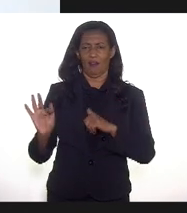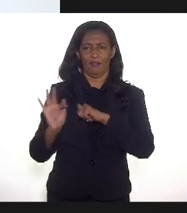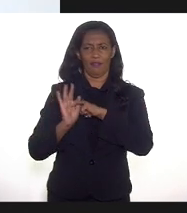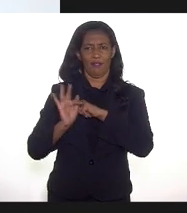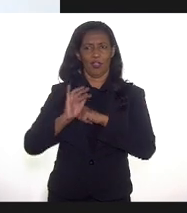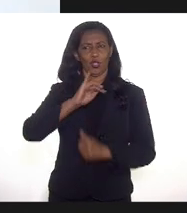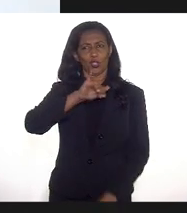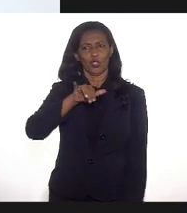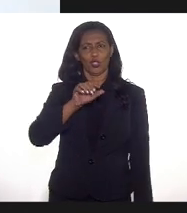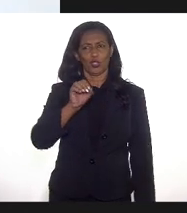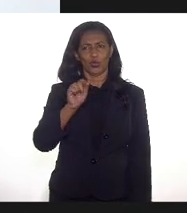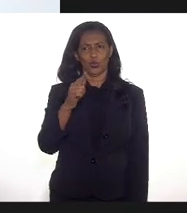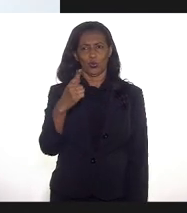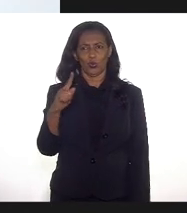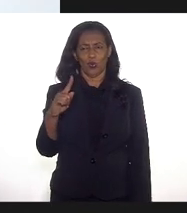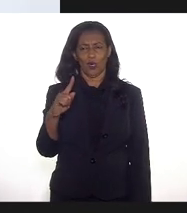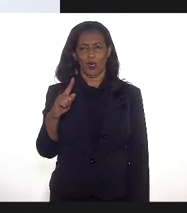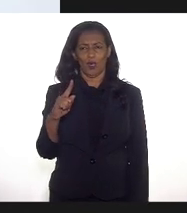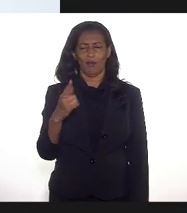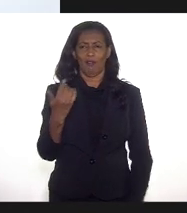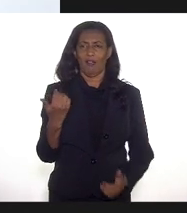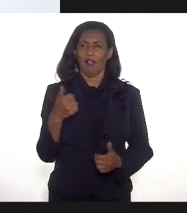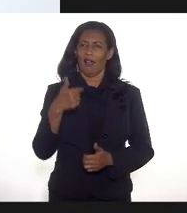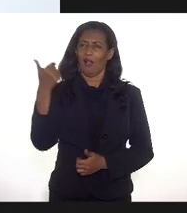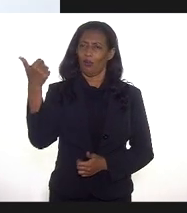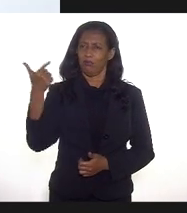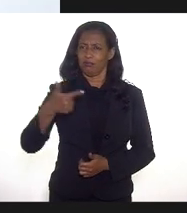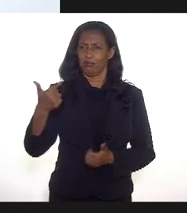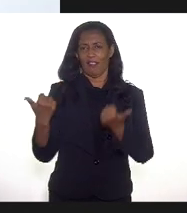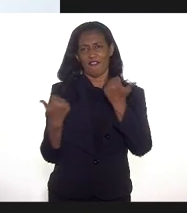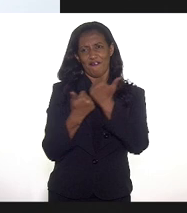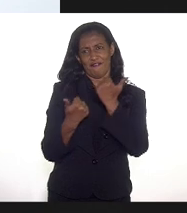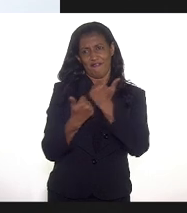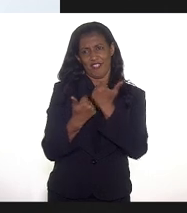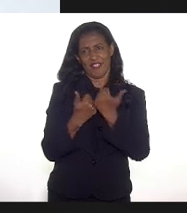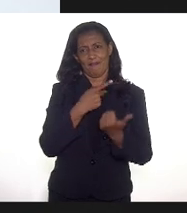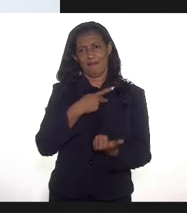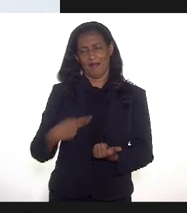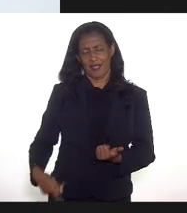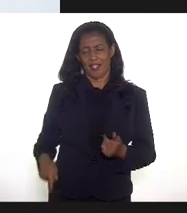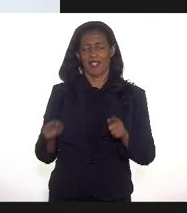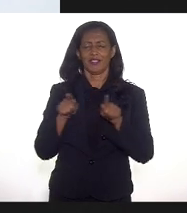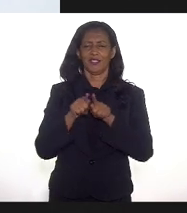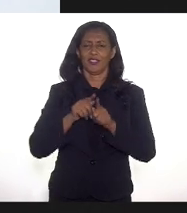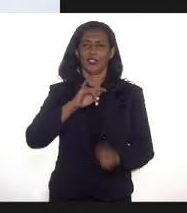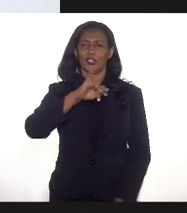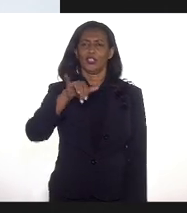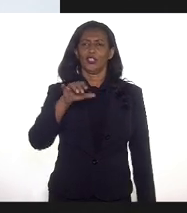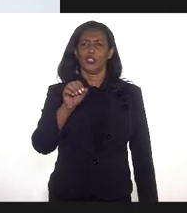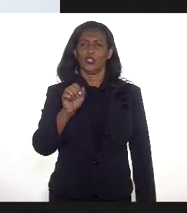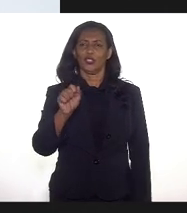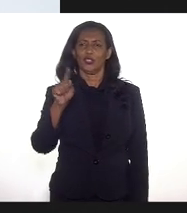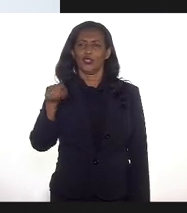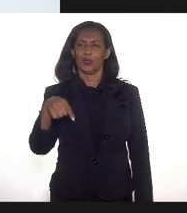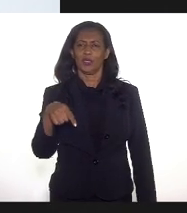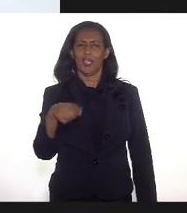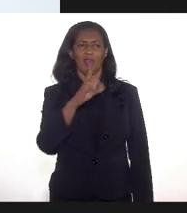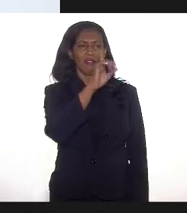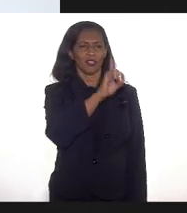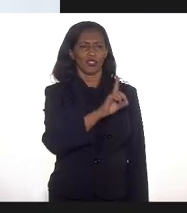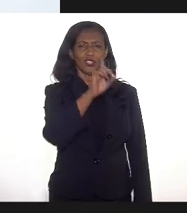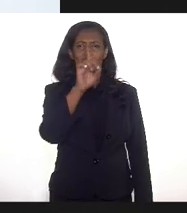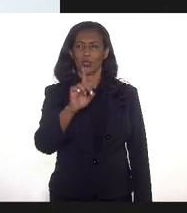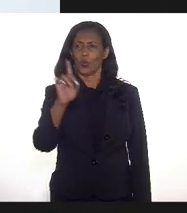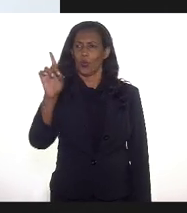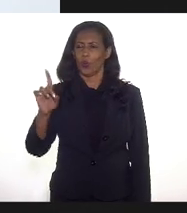João Carrilho, ao nosso vice-presidente educacional também, José Wilson, aos nossos diretores institucionais, em